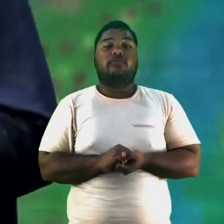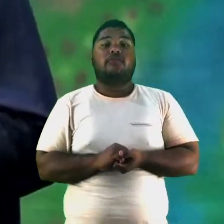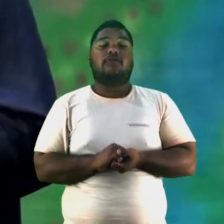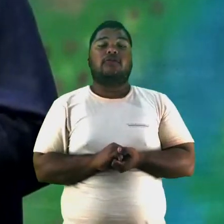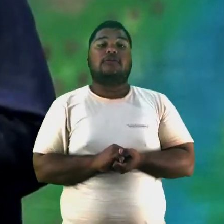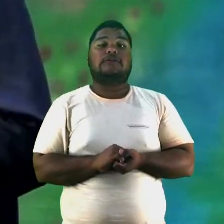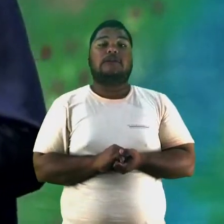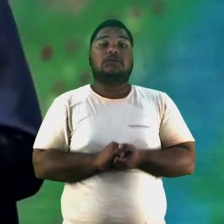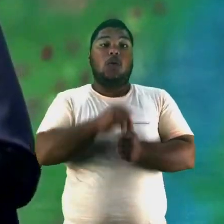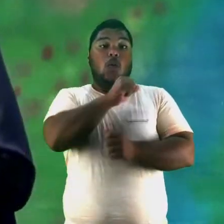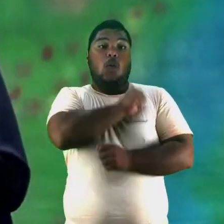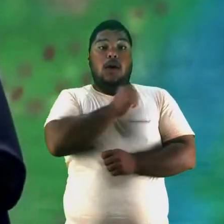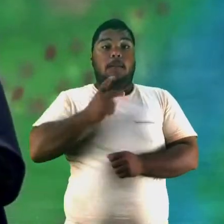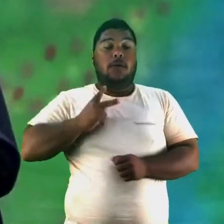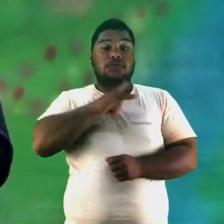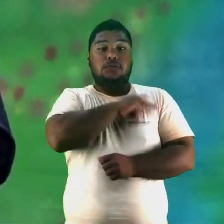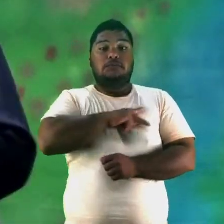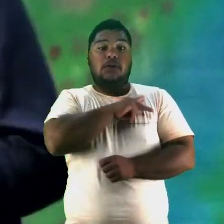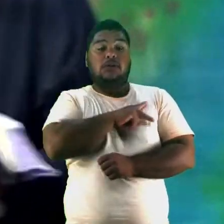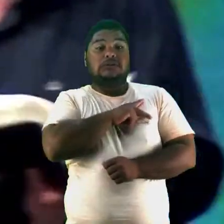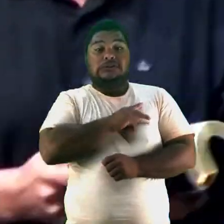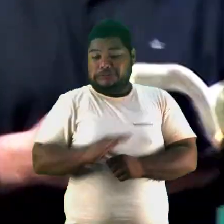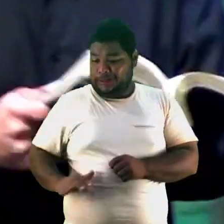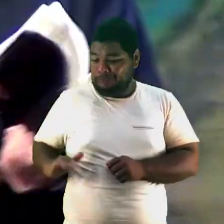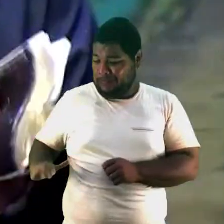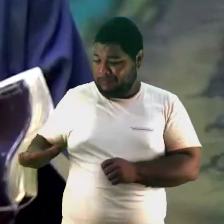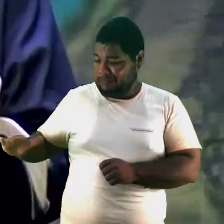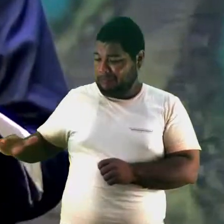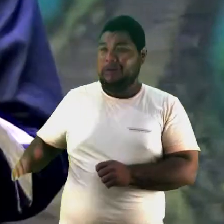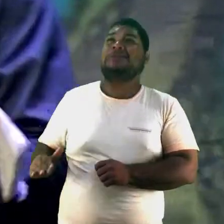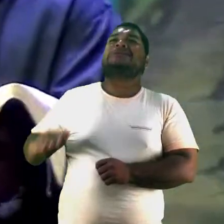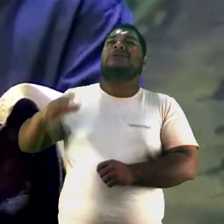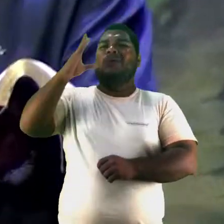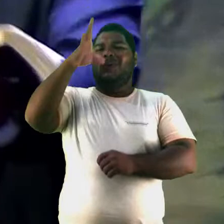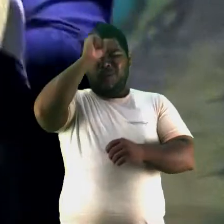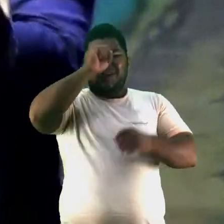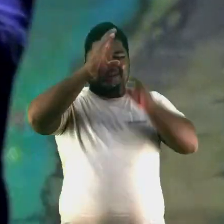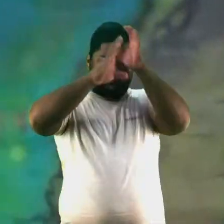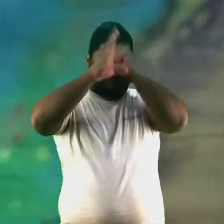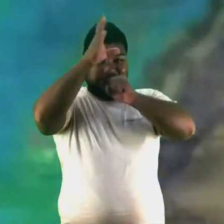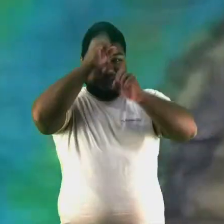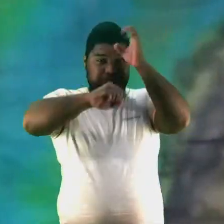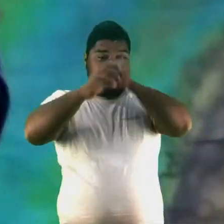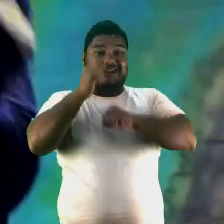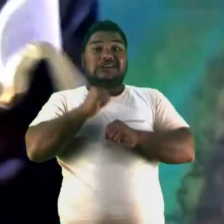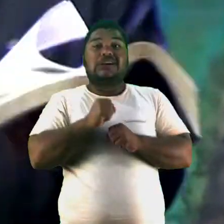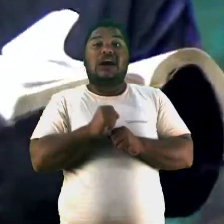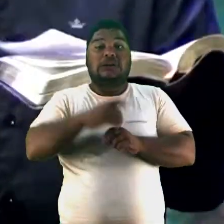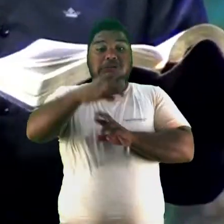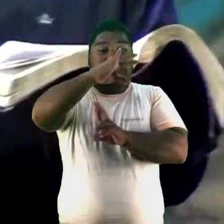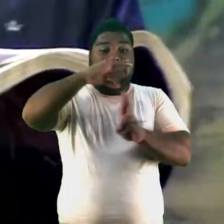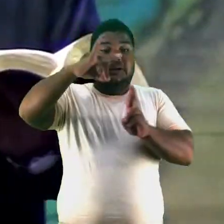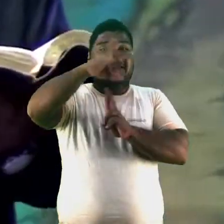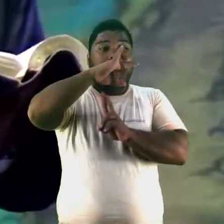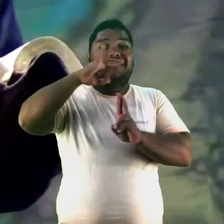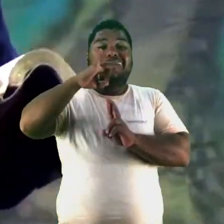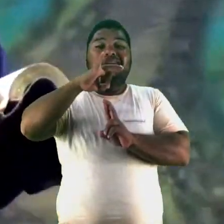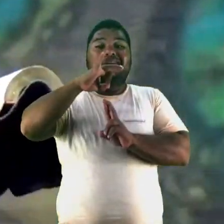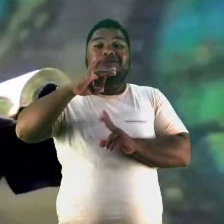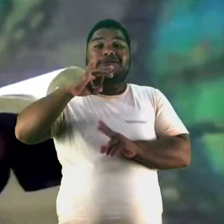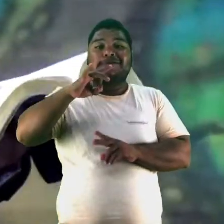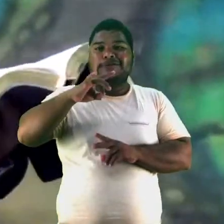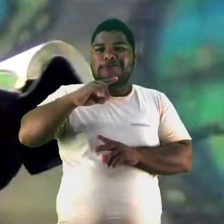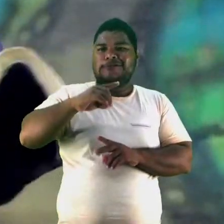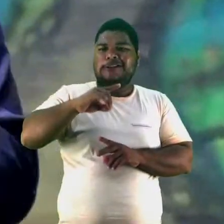E o apóstolo Paulo fala, desde a tua infância conhece as sagradas letras. São as sagradas letras que nos ajudam